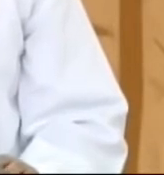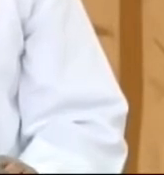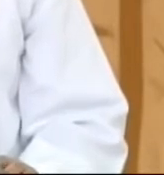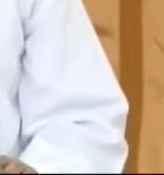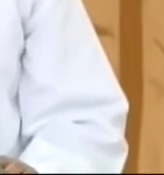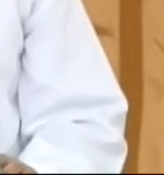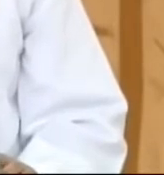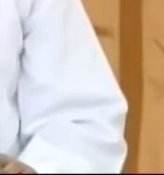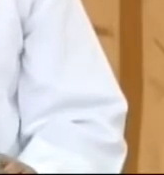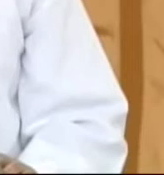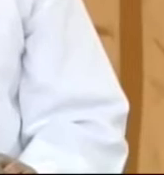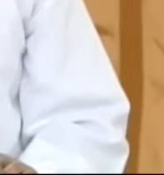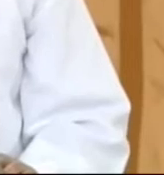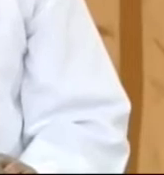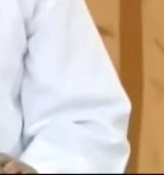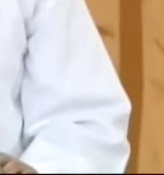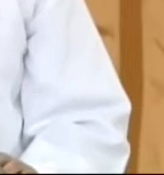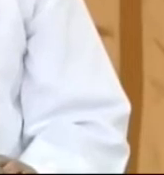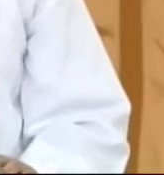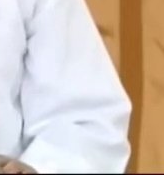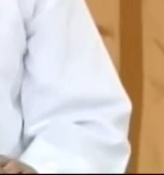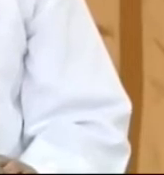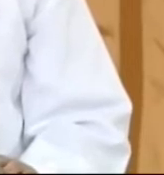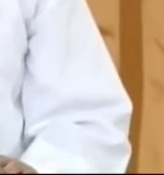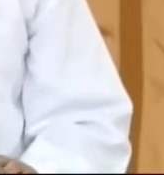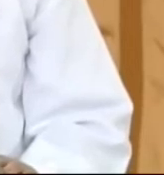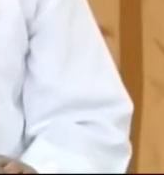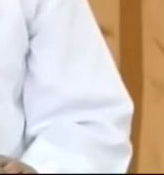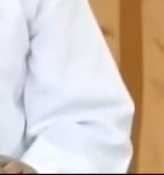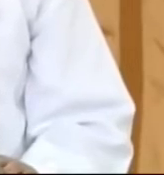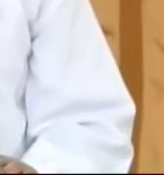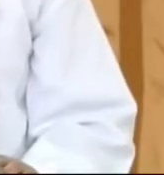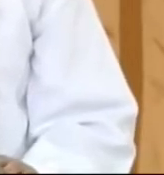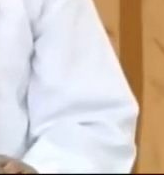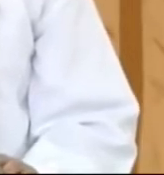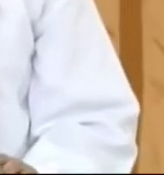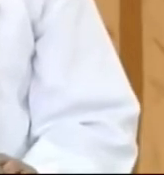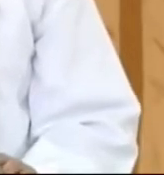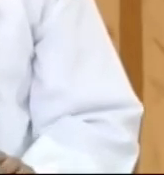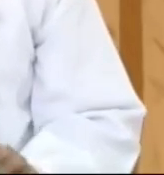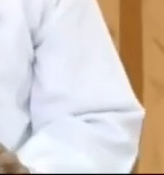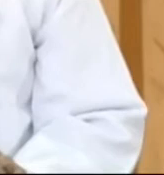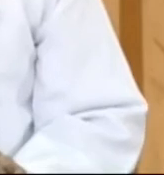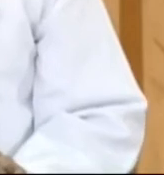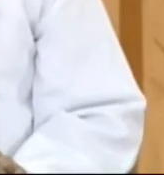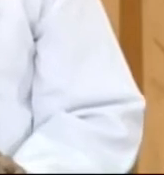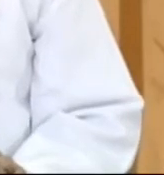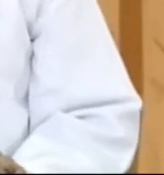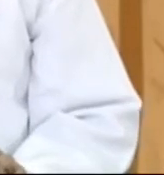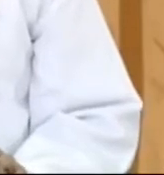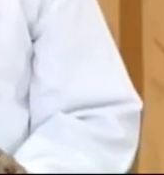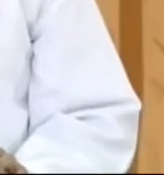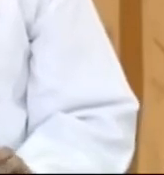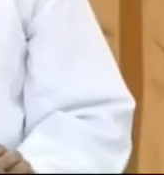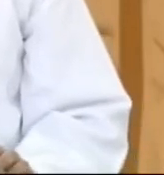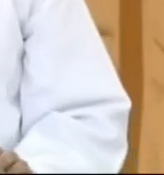partida. Combati o bom combate, completei a corrida, guardei a fé.